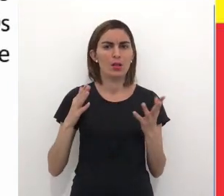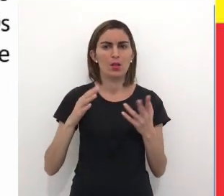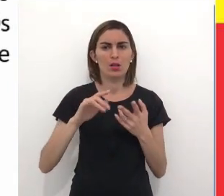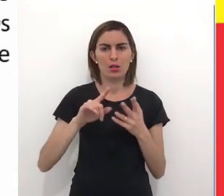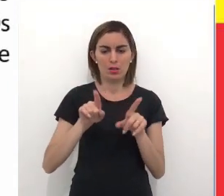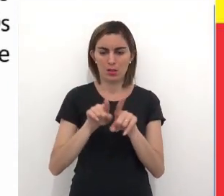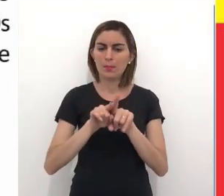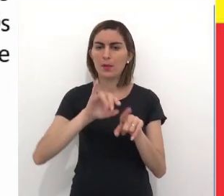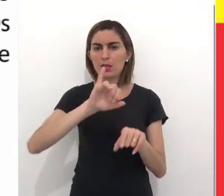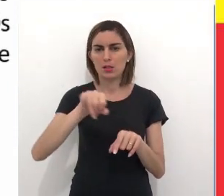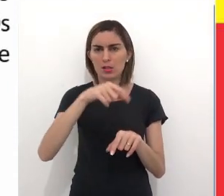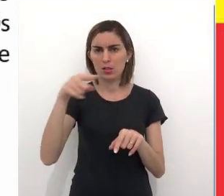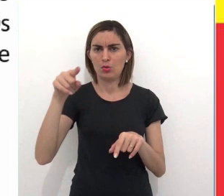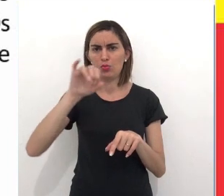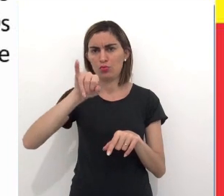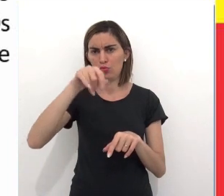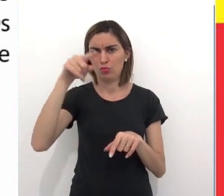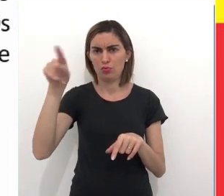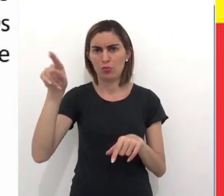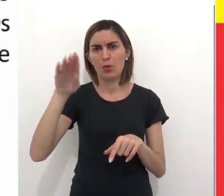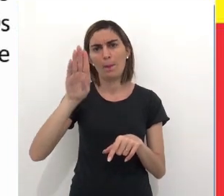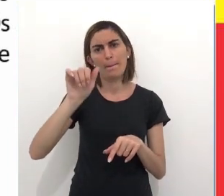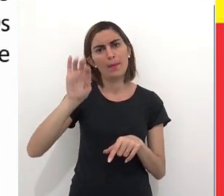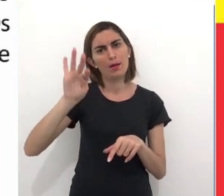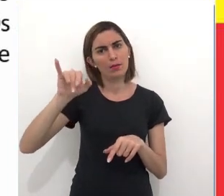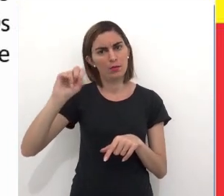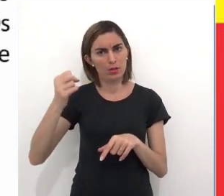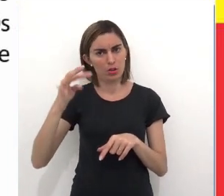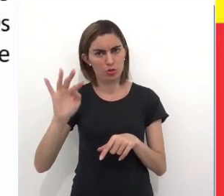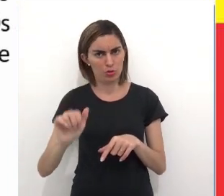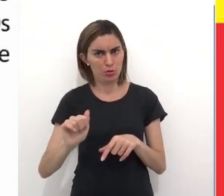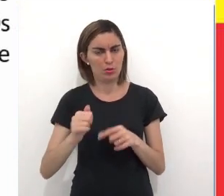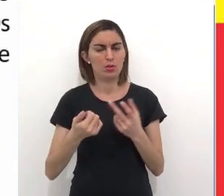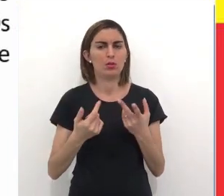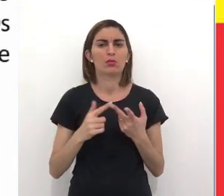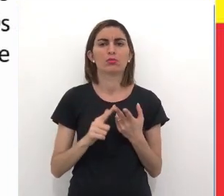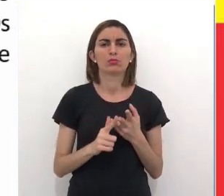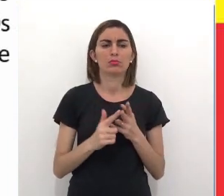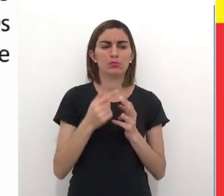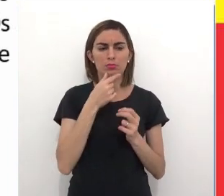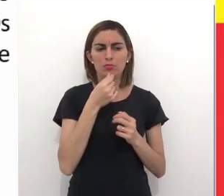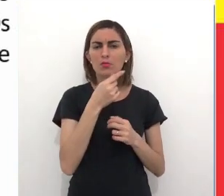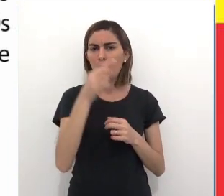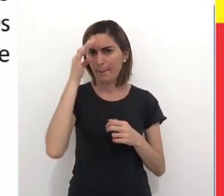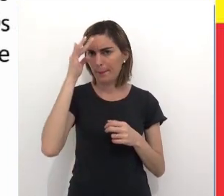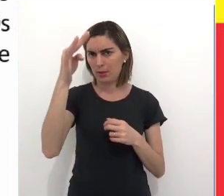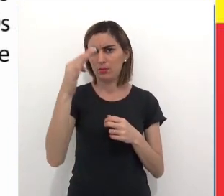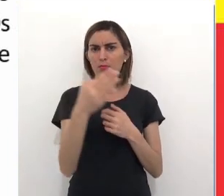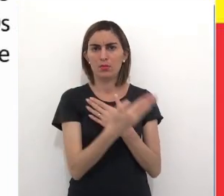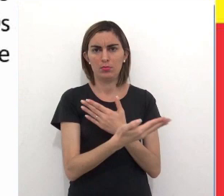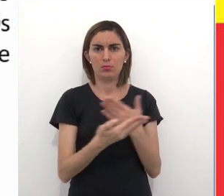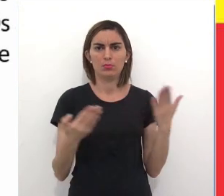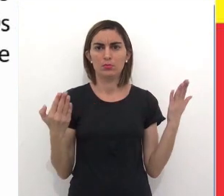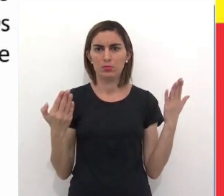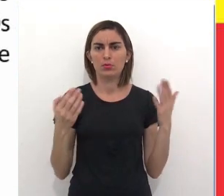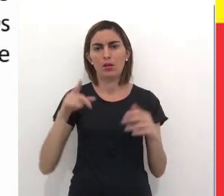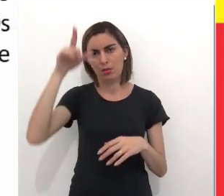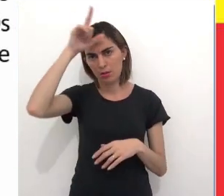de São João Batista, né? São João Forte, de São João Batista do Brum. É isso. Os